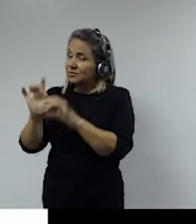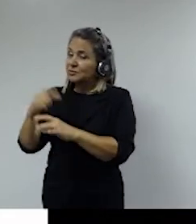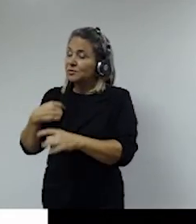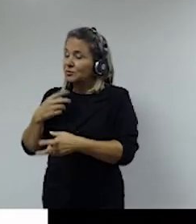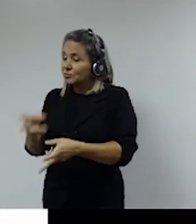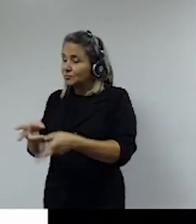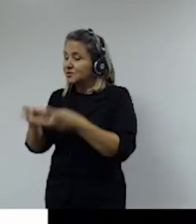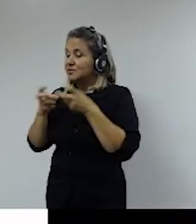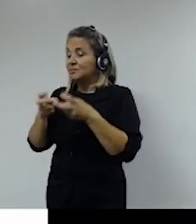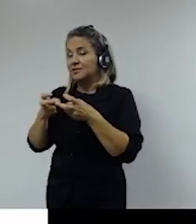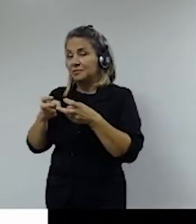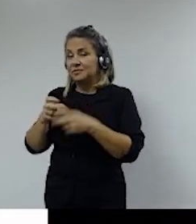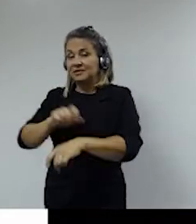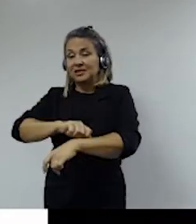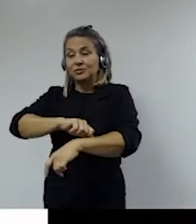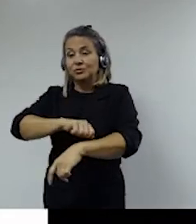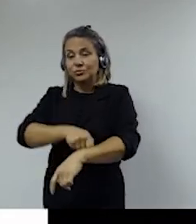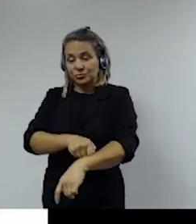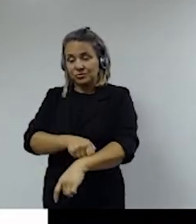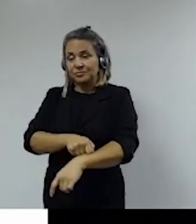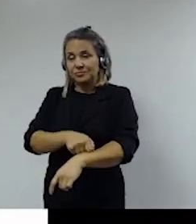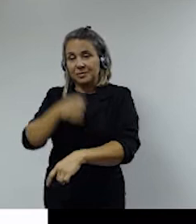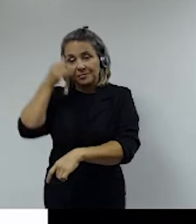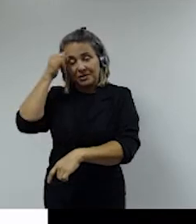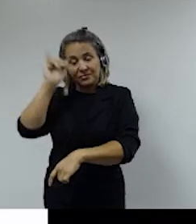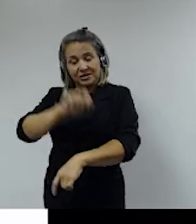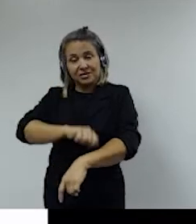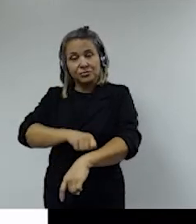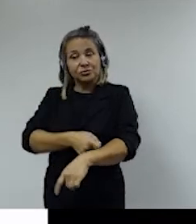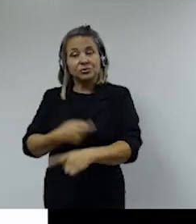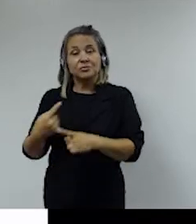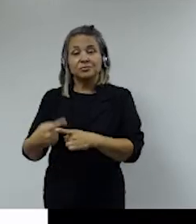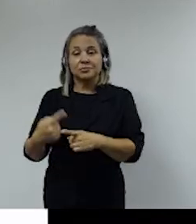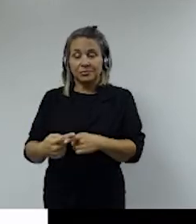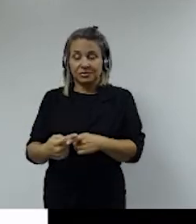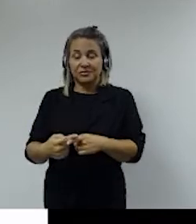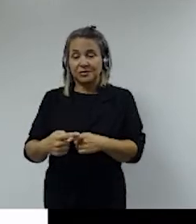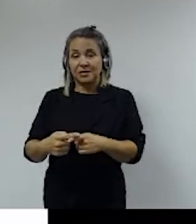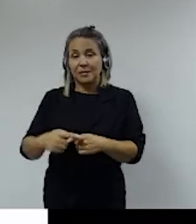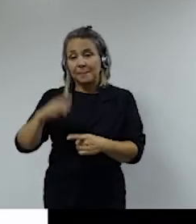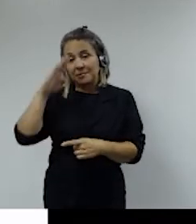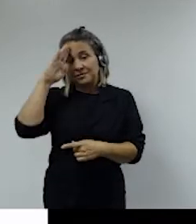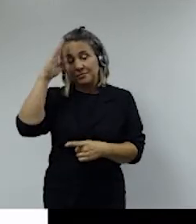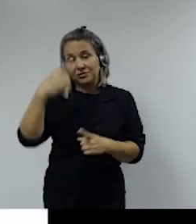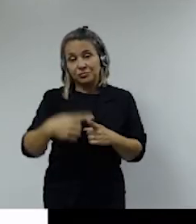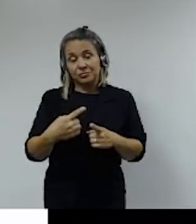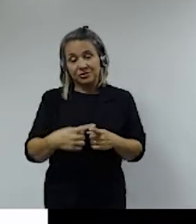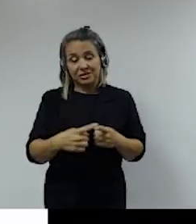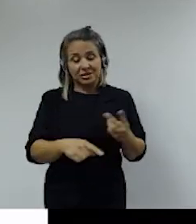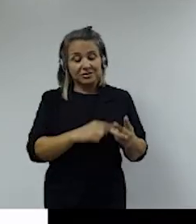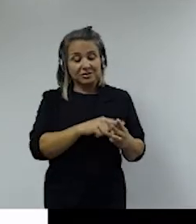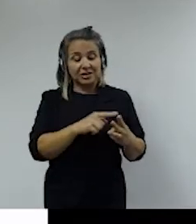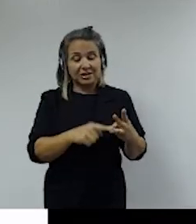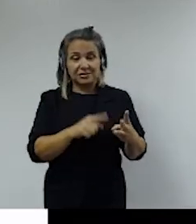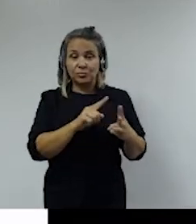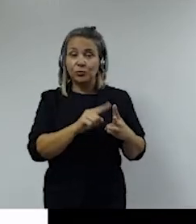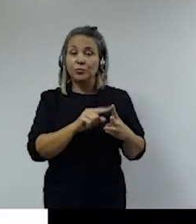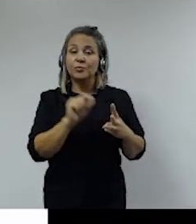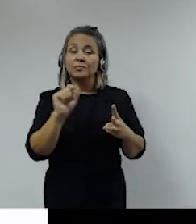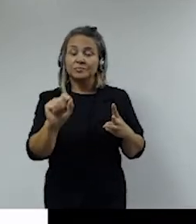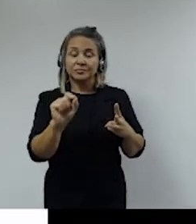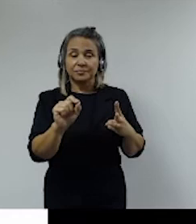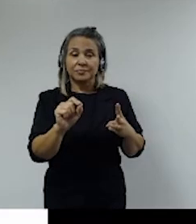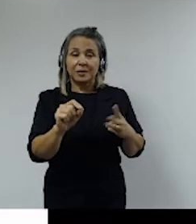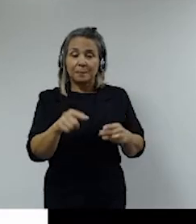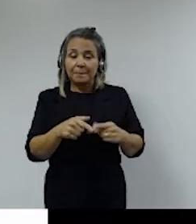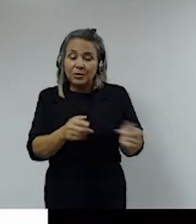detectar a tortura. E por quê? Para apurar a tortura, né? E por quê? Principalmente por 3 razões principais. Uma, porque